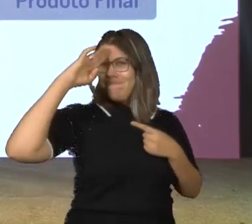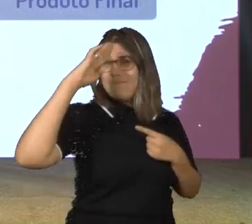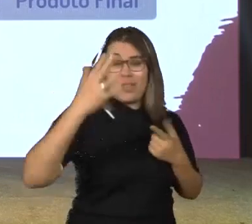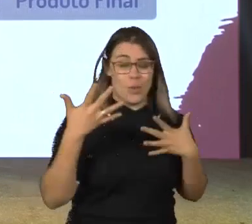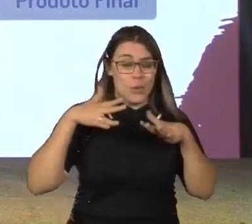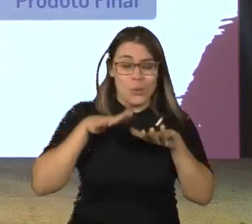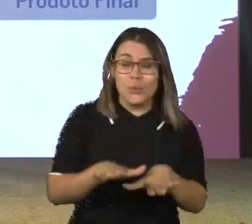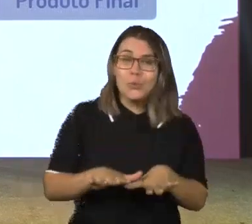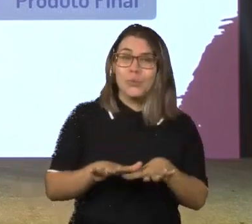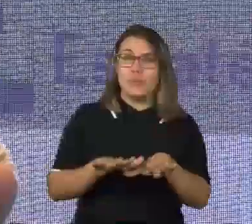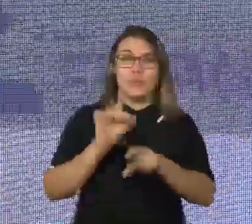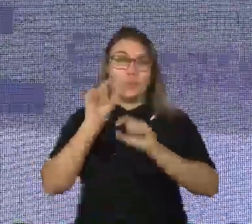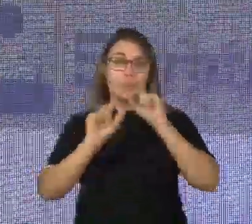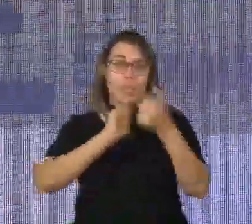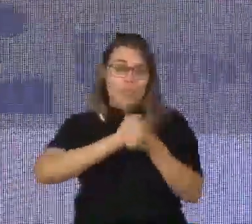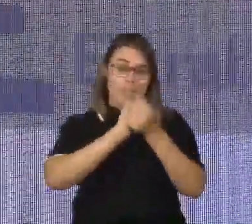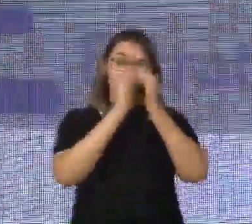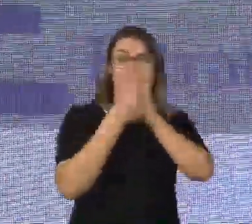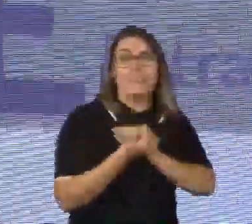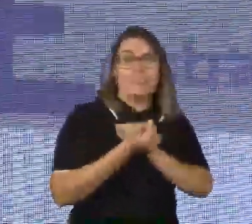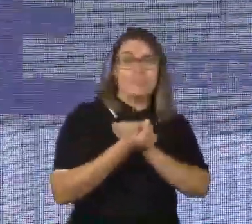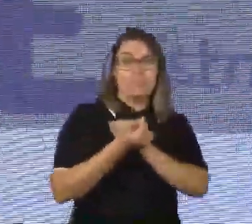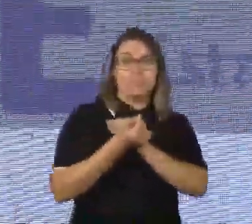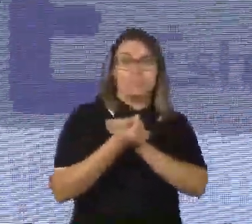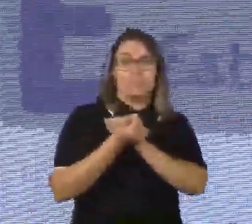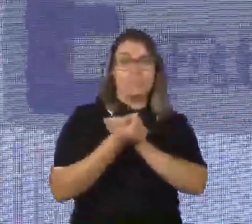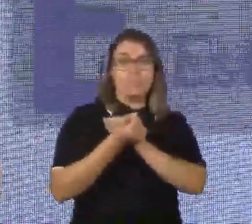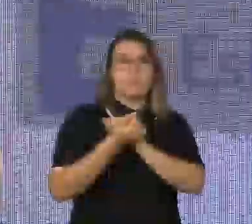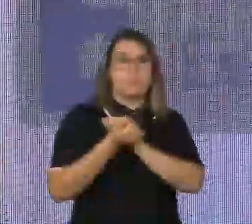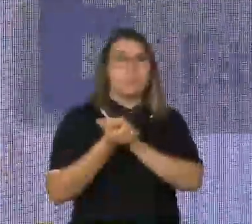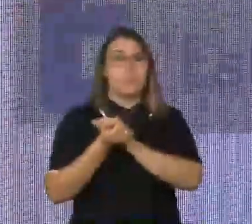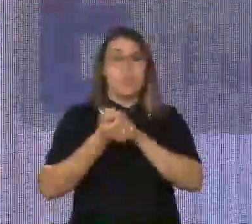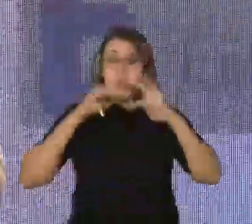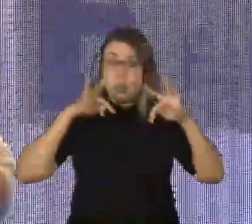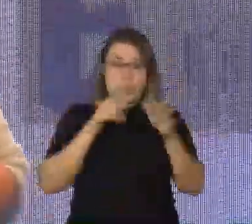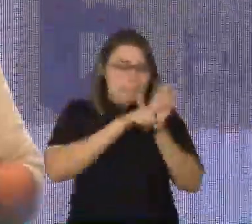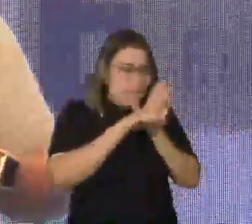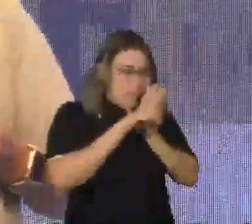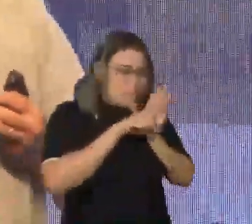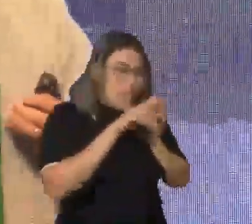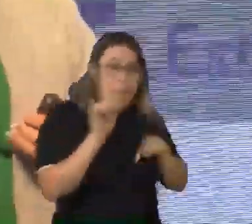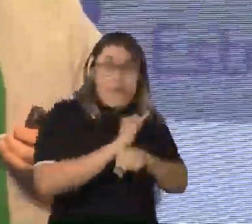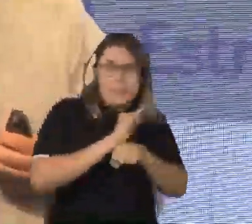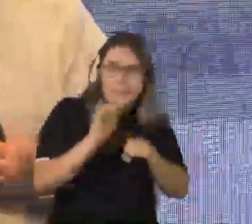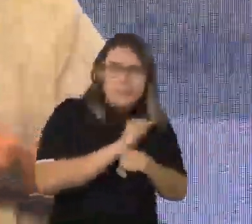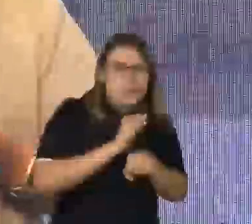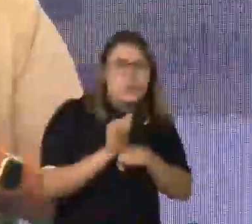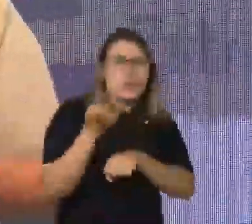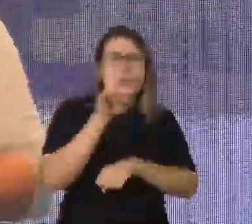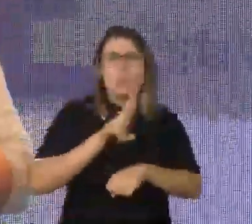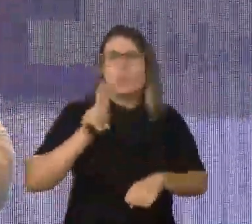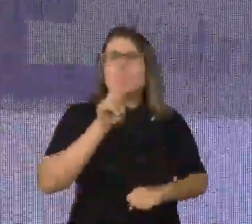inclusão e de adaptação curricular. Dentro de toda essa pesquisa, a estratégia utilizada para